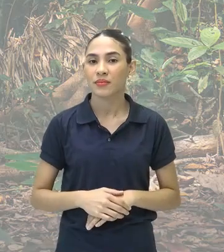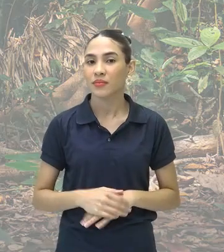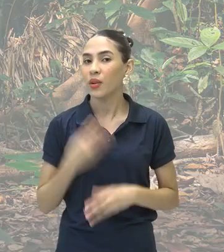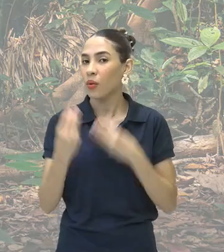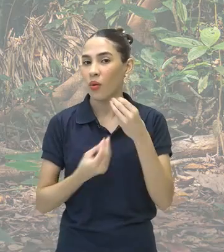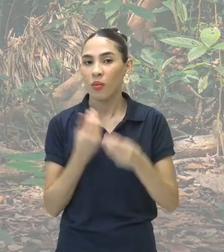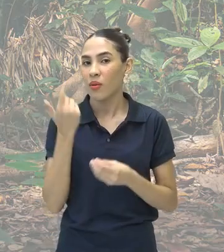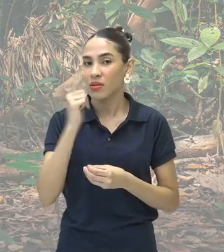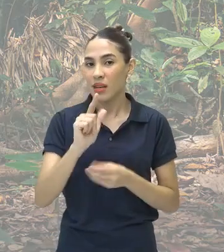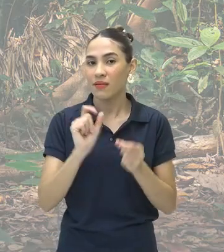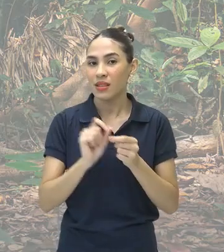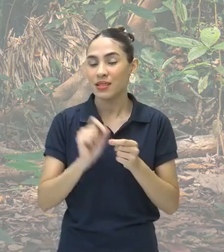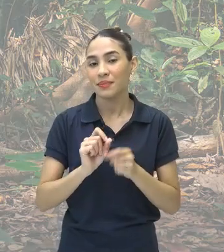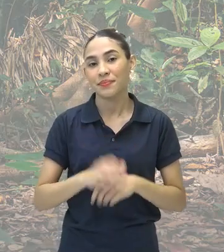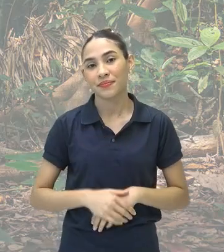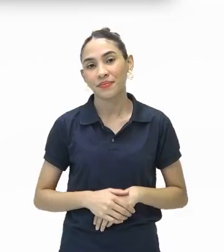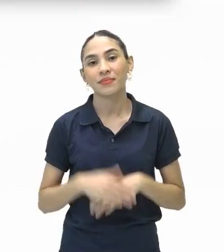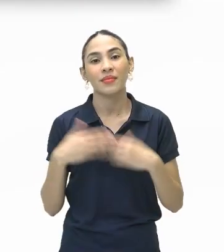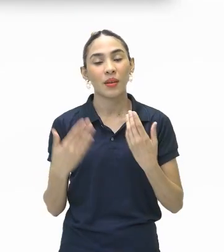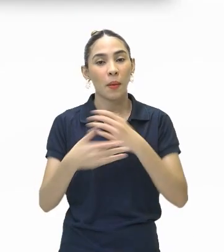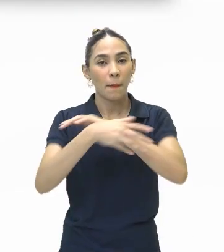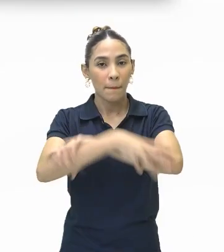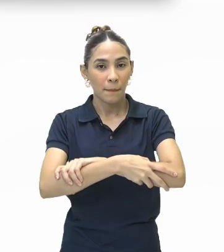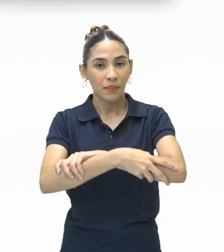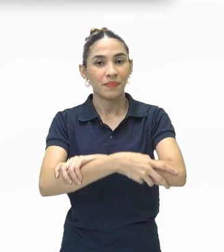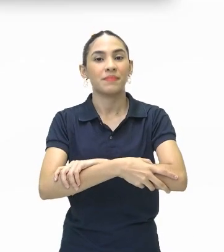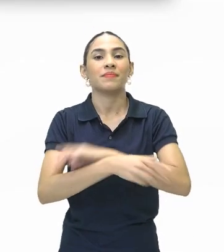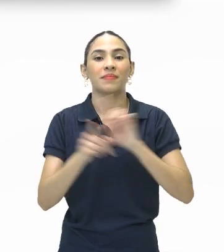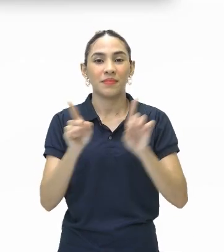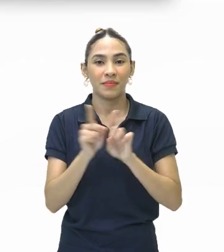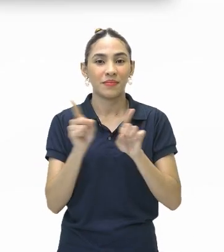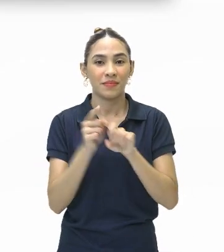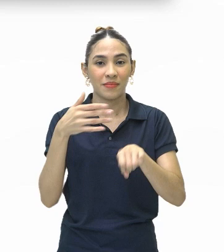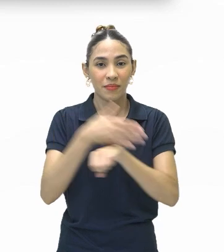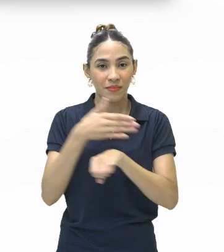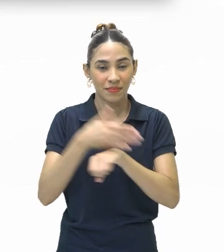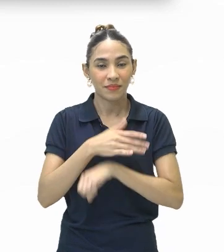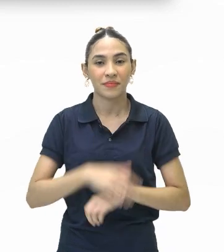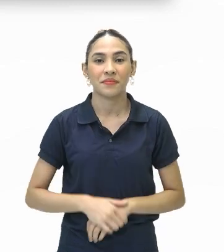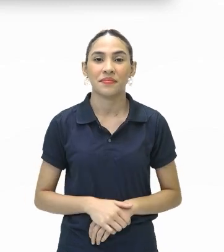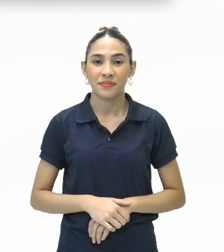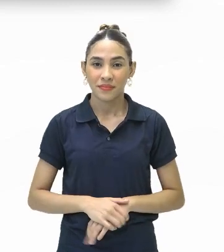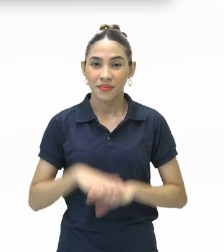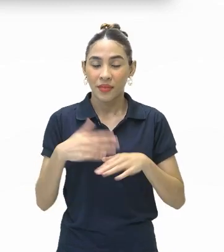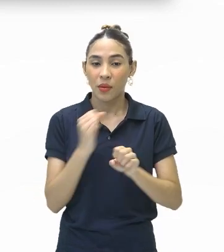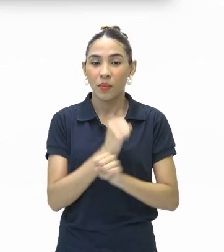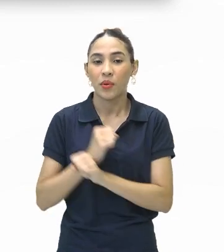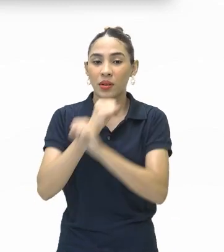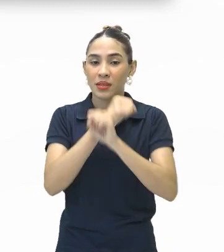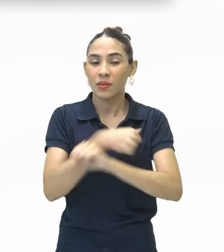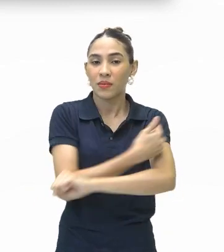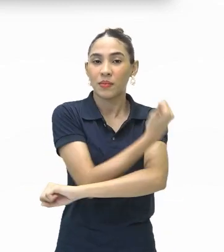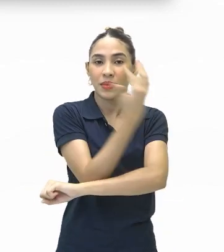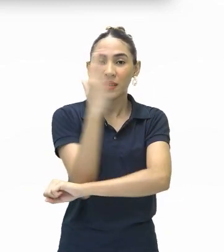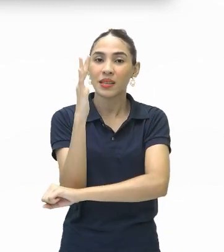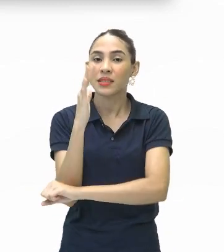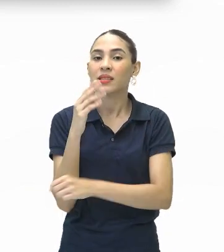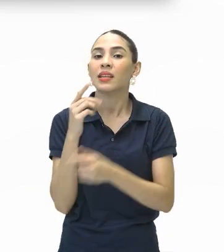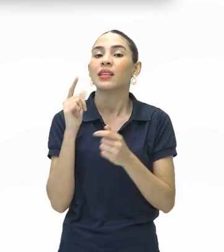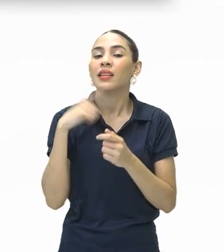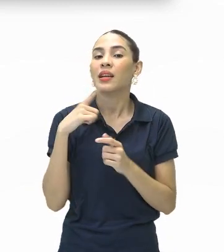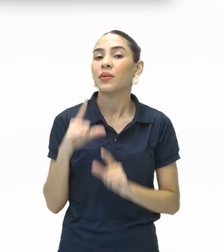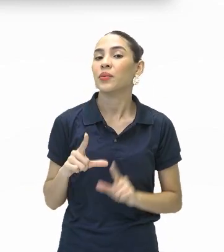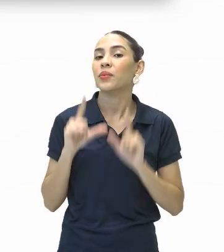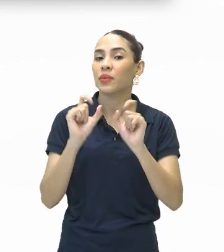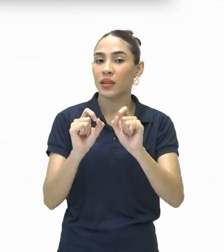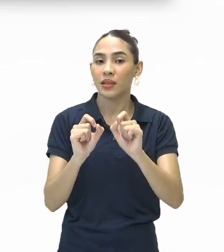gente consegue fazer isso? Através da participação e da cidadania. Olha só, tá? A proteção do meio ambiente, ela envolve o